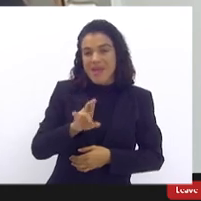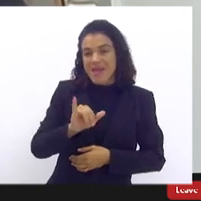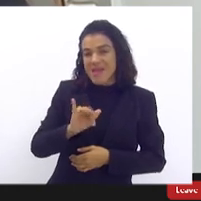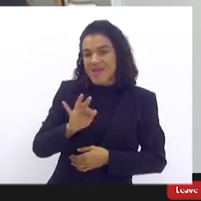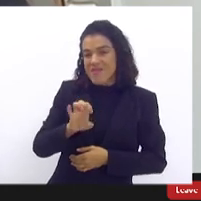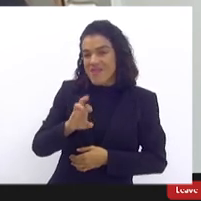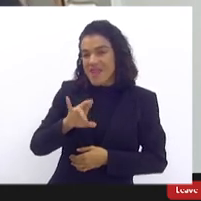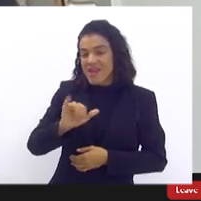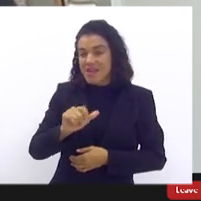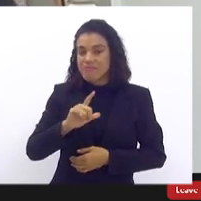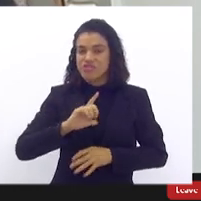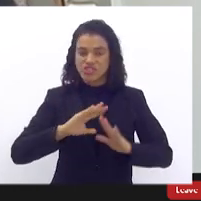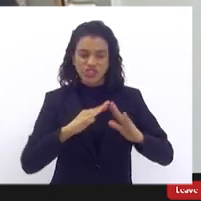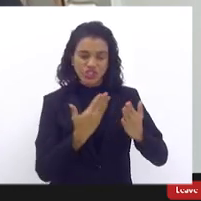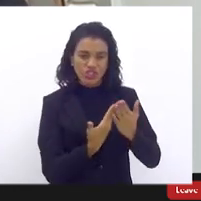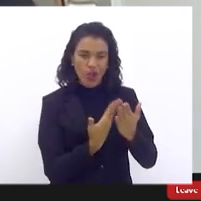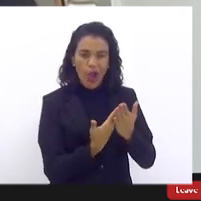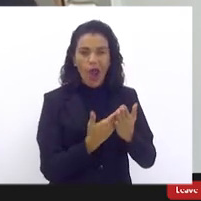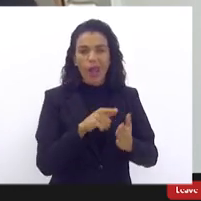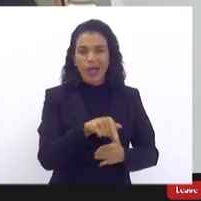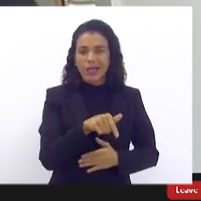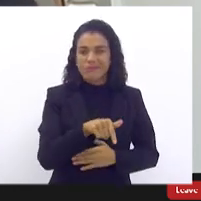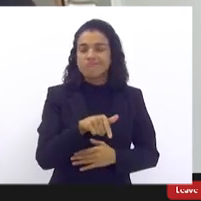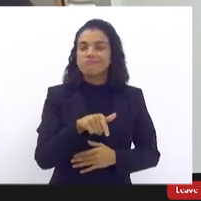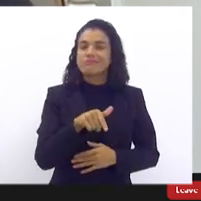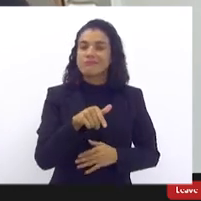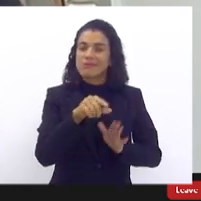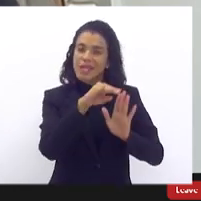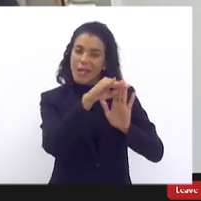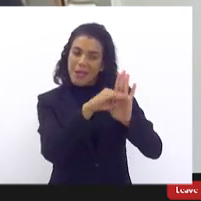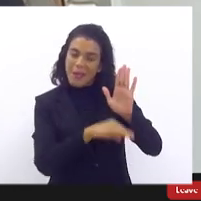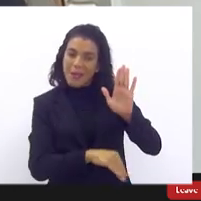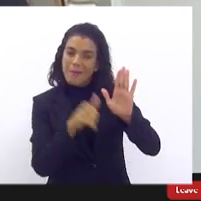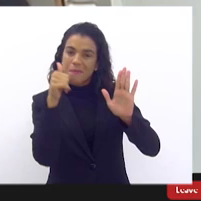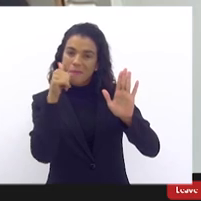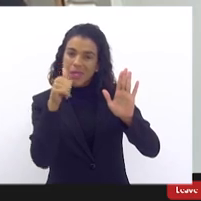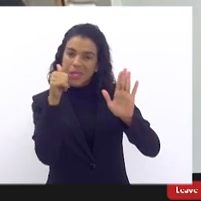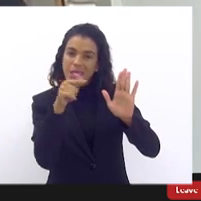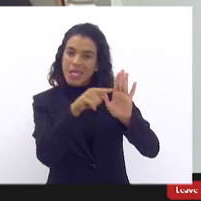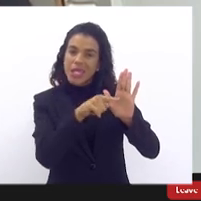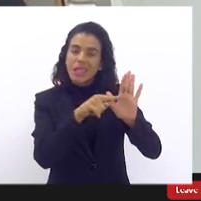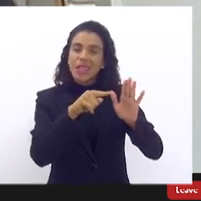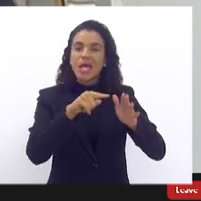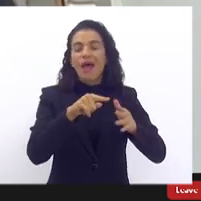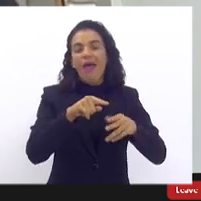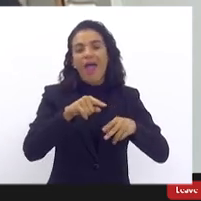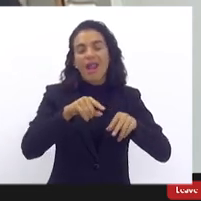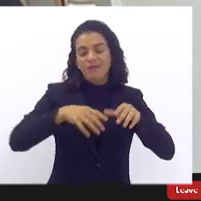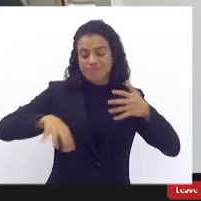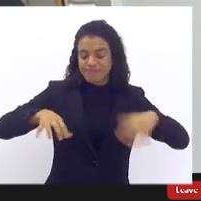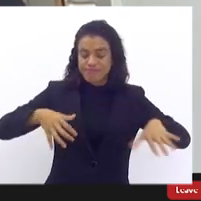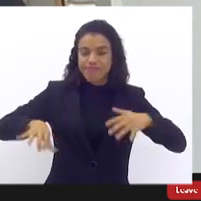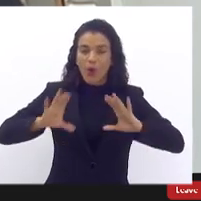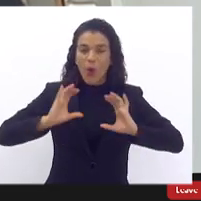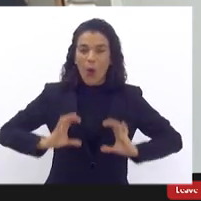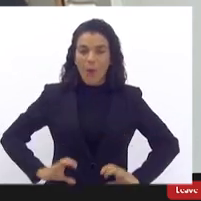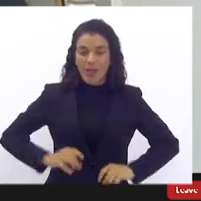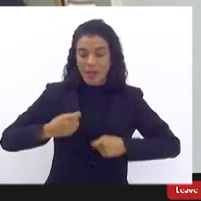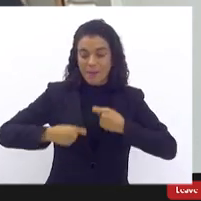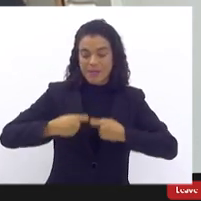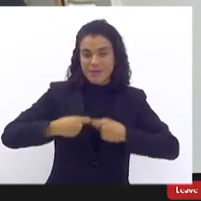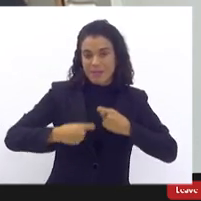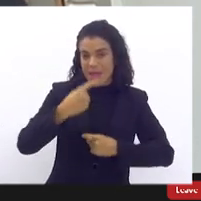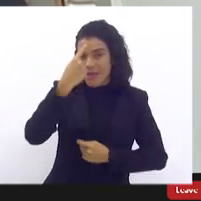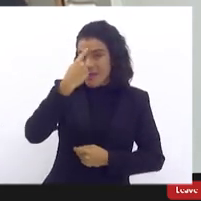top 10, eram listas de meninas classificadas de acordo com comportamento sexual, muitas vezes com imagens íntimas, mas o